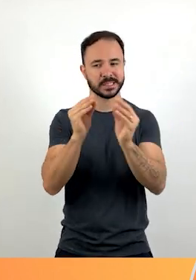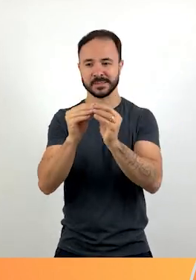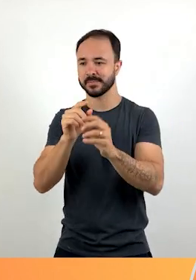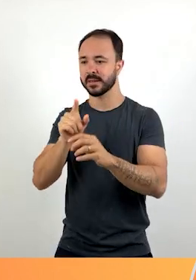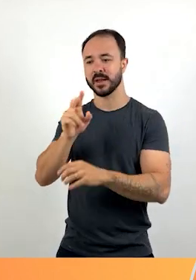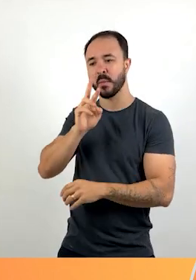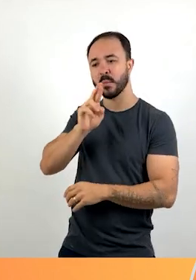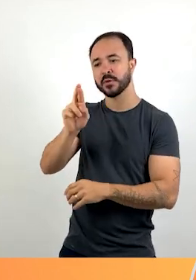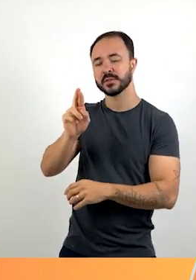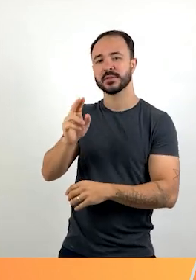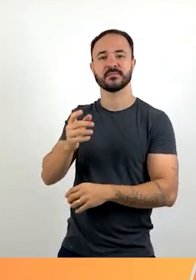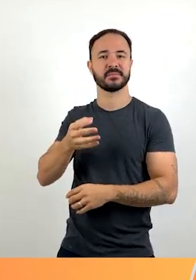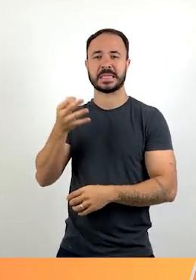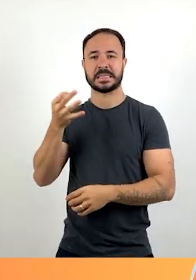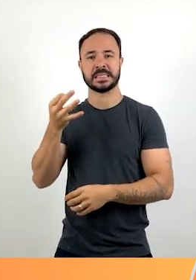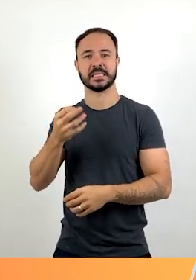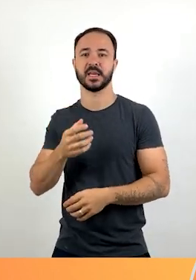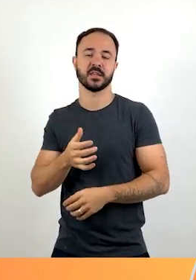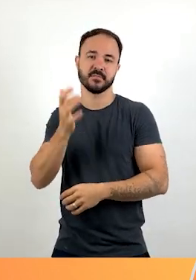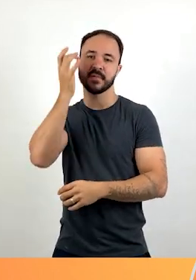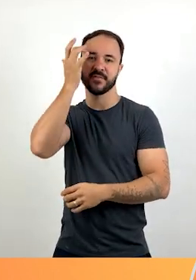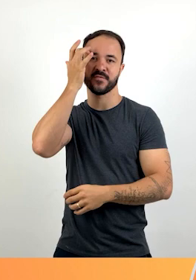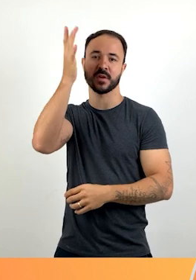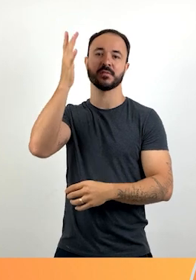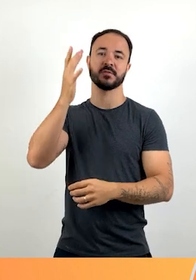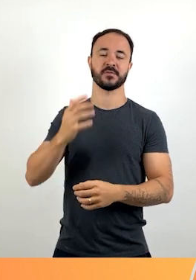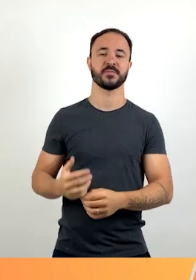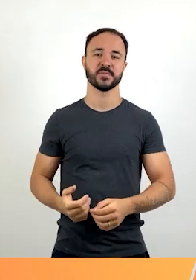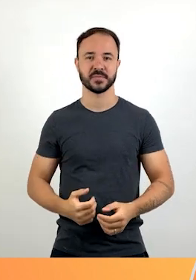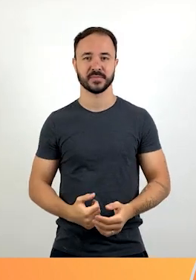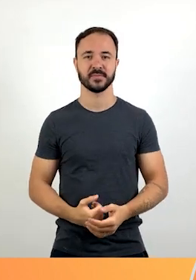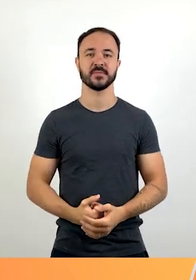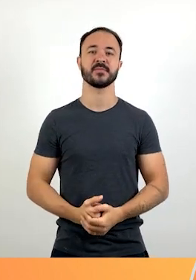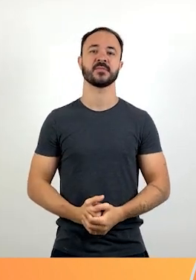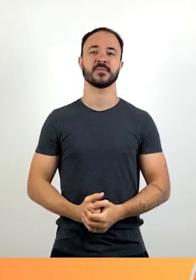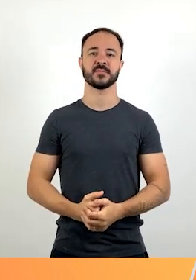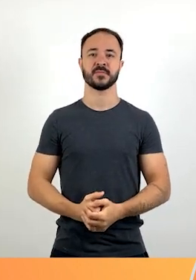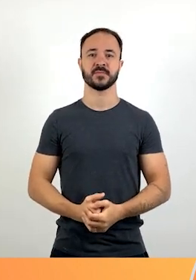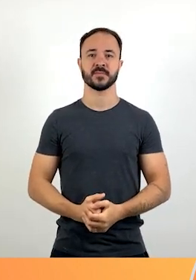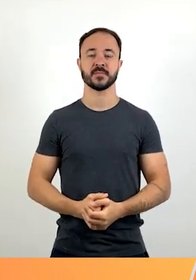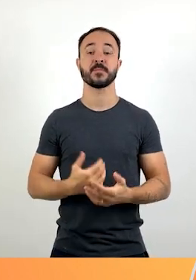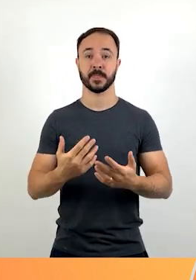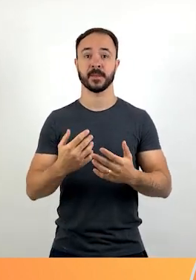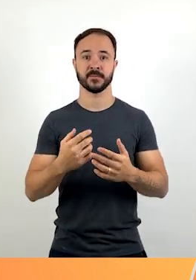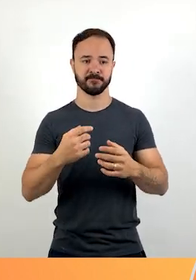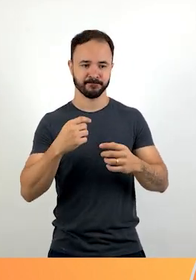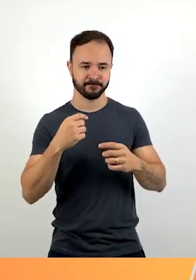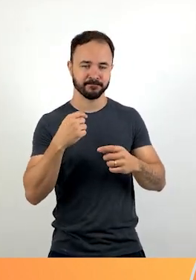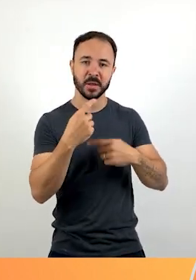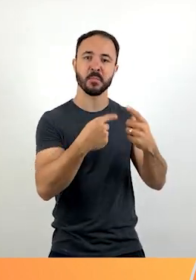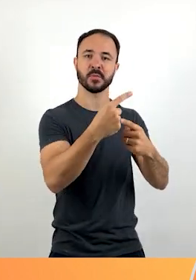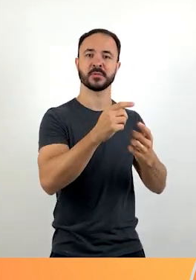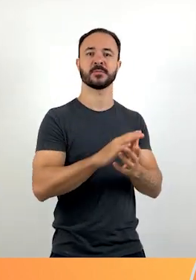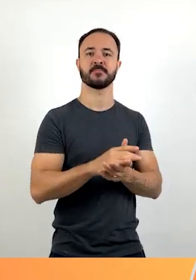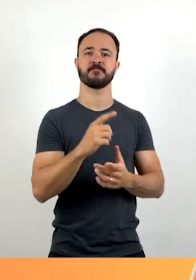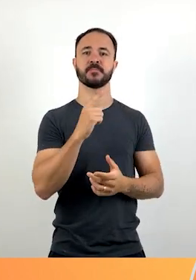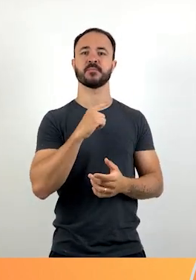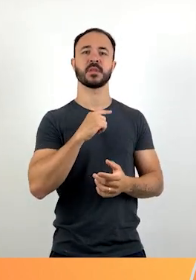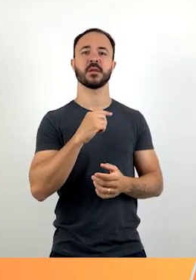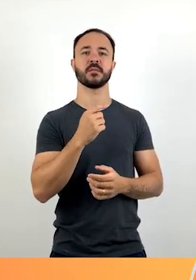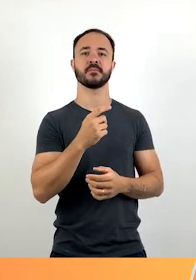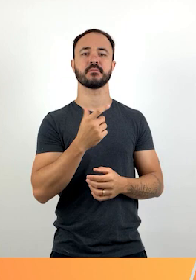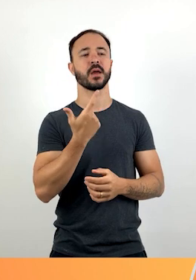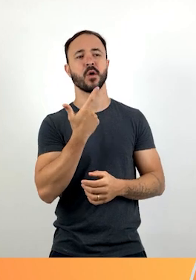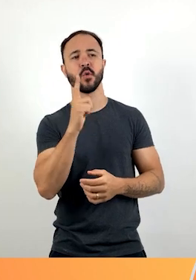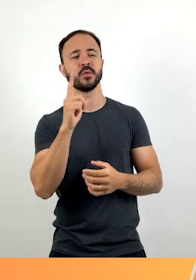com um número maior. Mas o resultado vai dar o mesmo. E seguindo, a gente tem aqui potenciação. Como